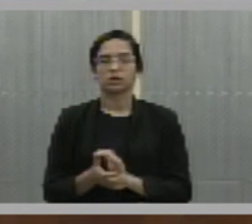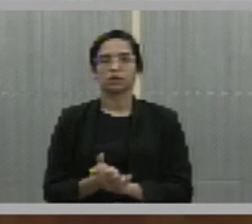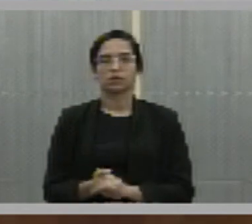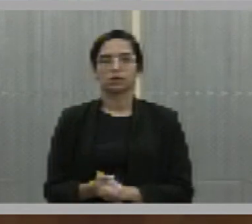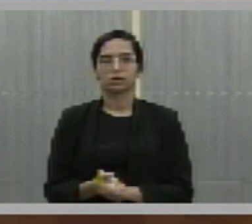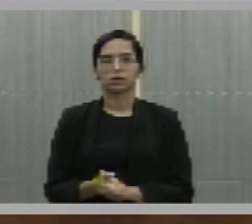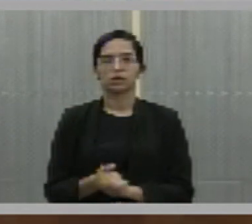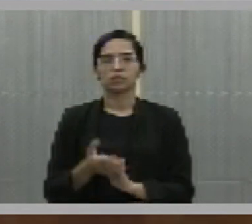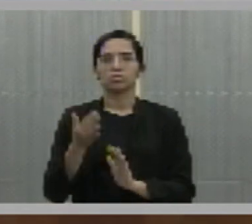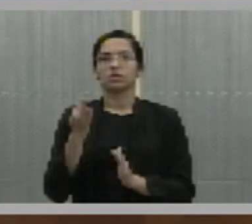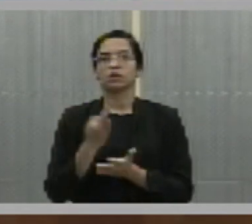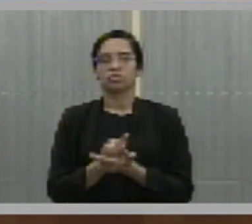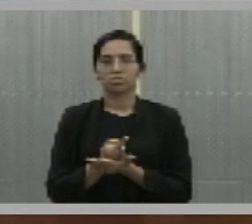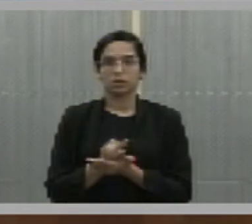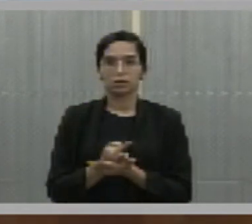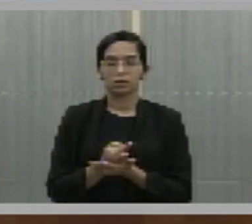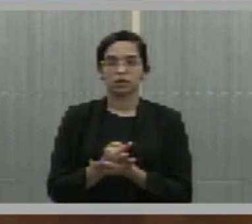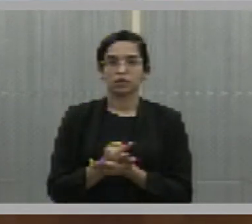Está ausente.